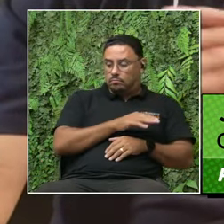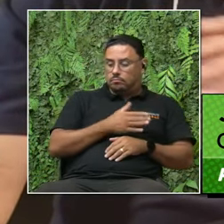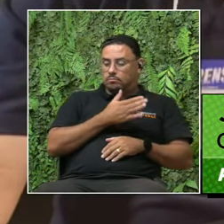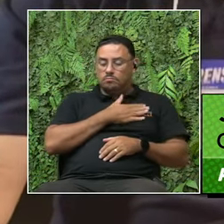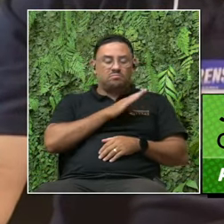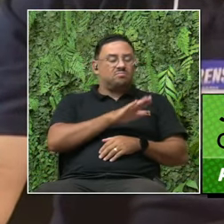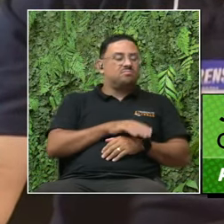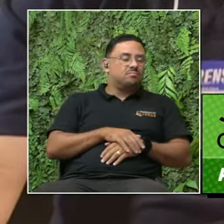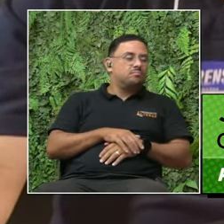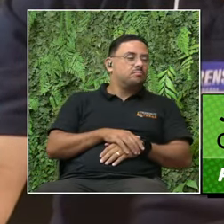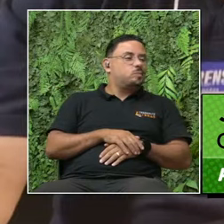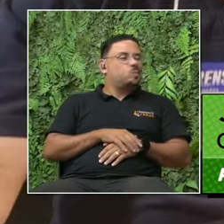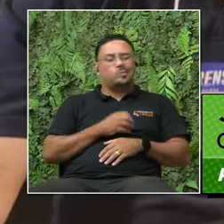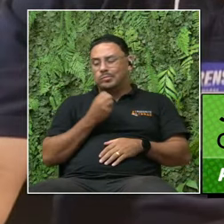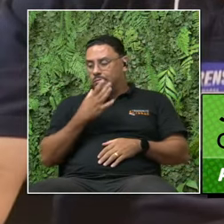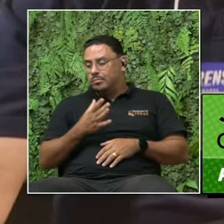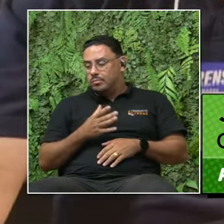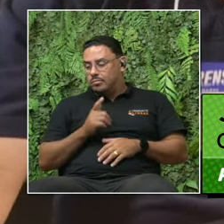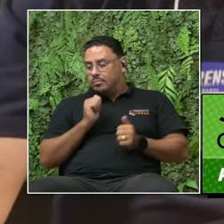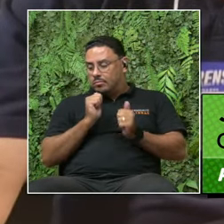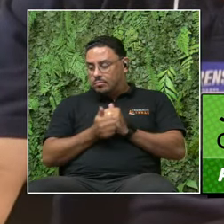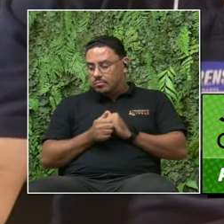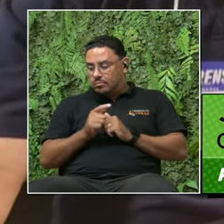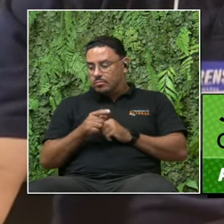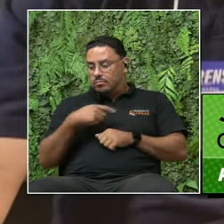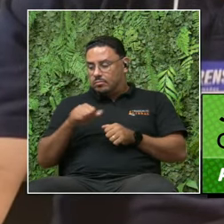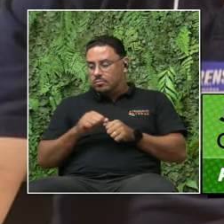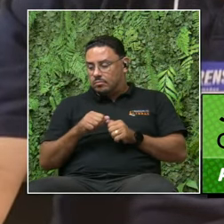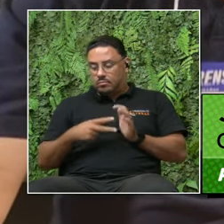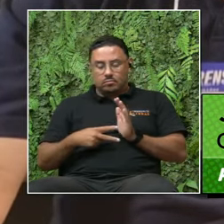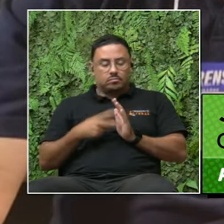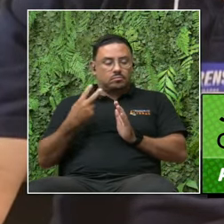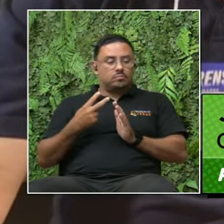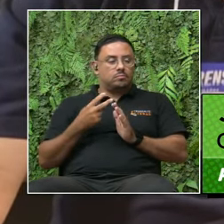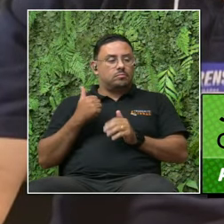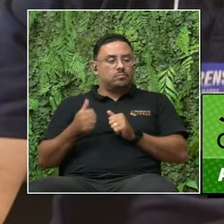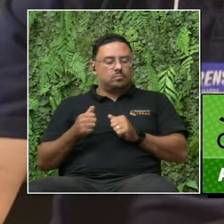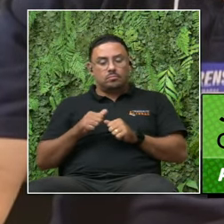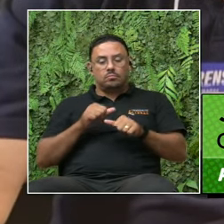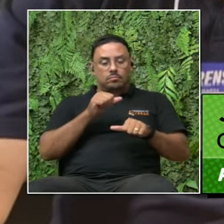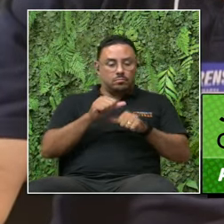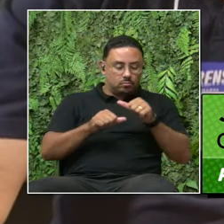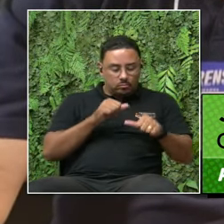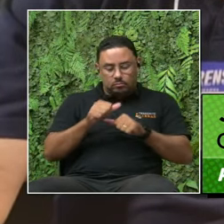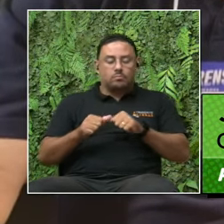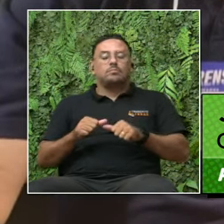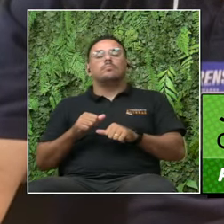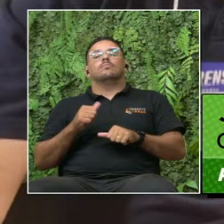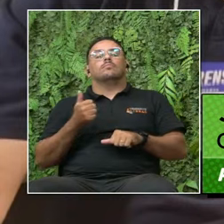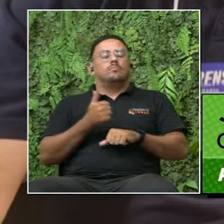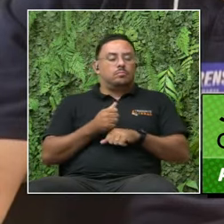né não assim foi um bom jogo foi foi mas pelo que foi o segundo né com as AL